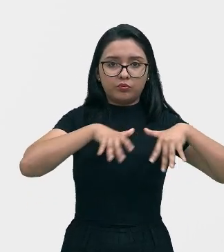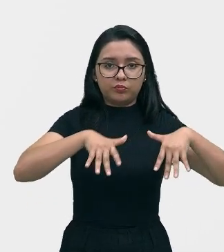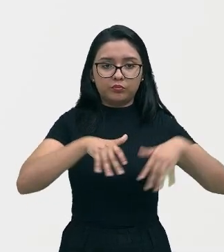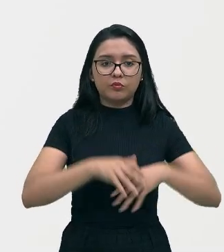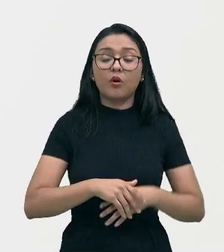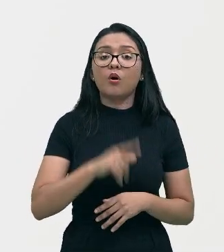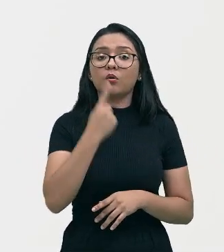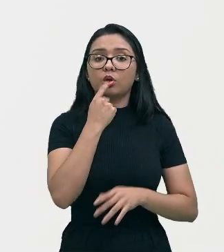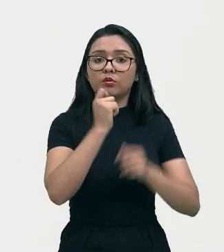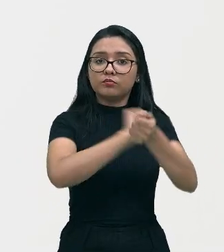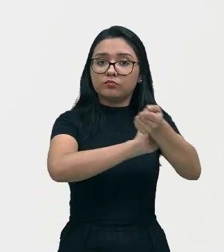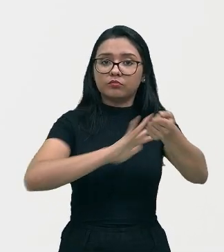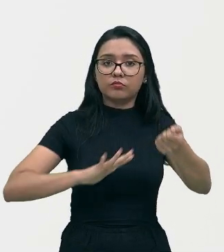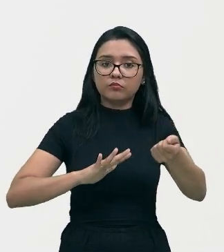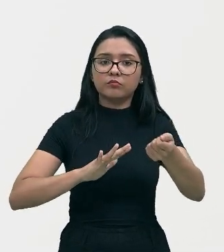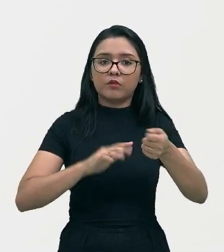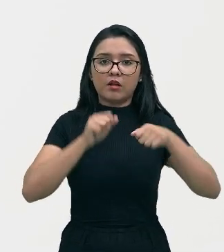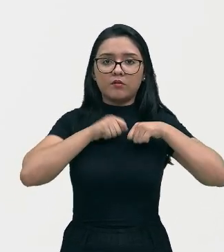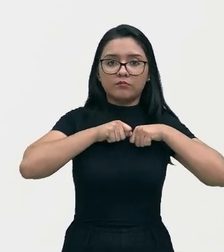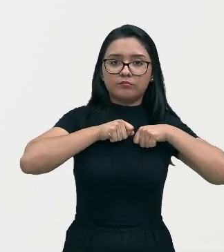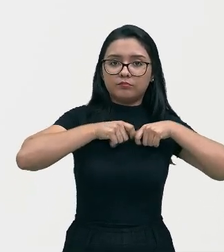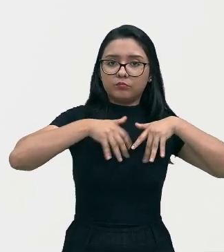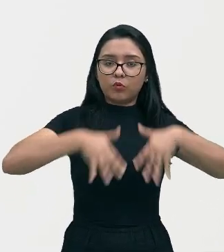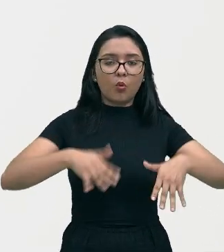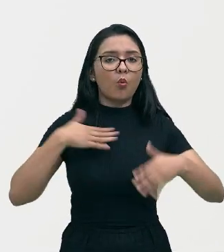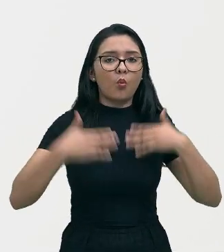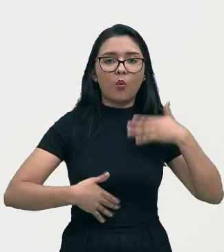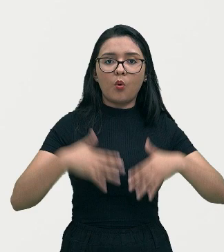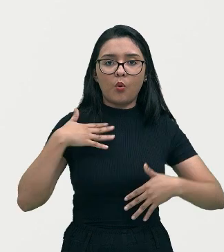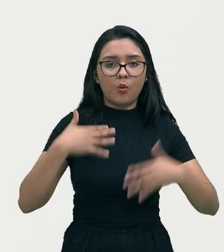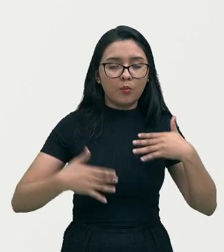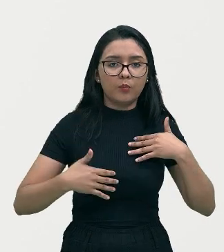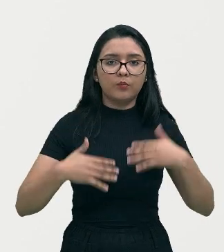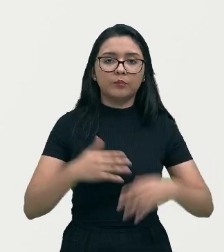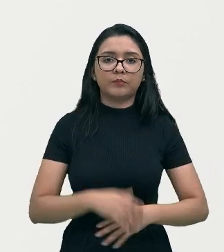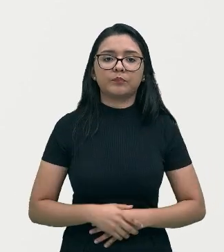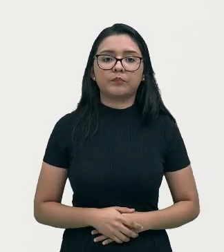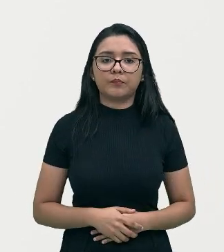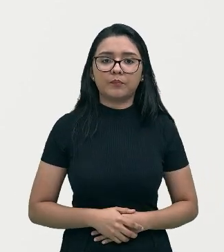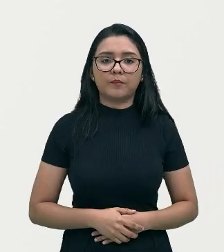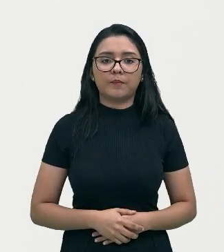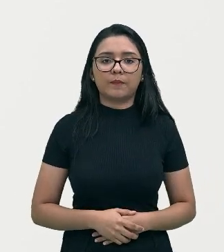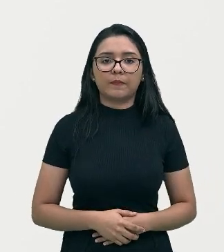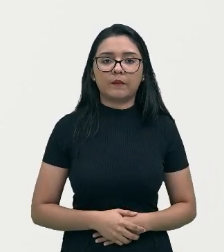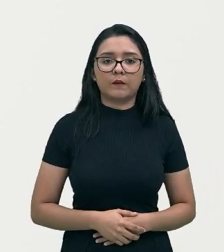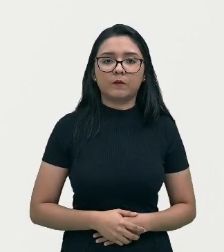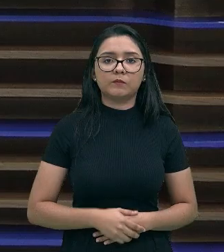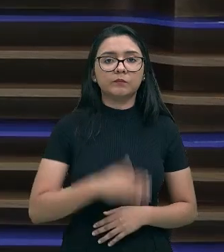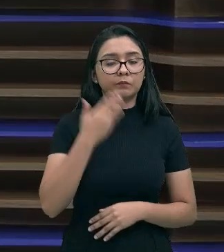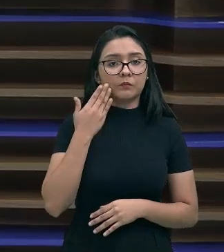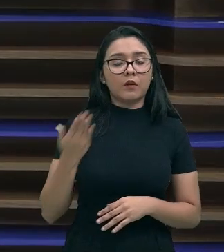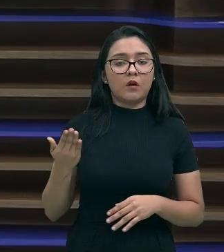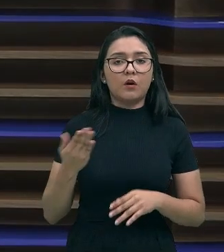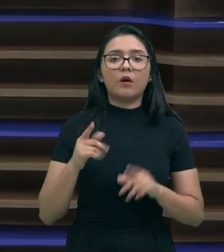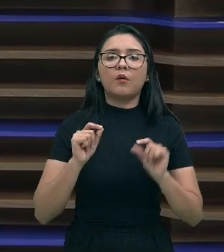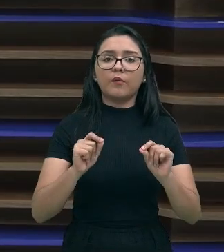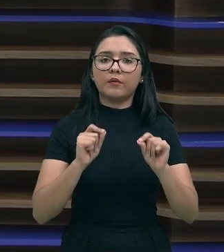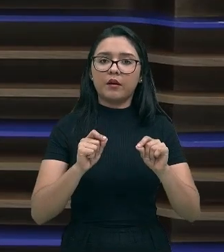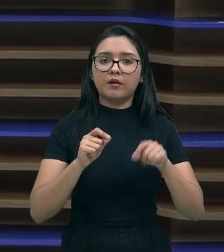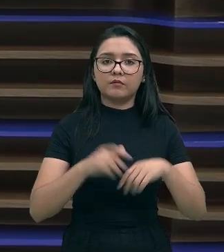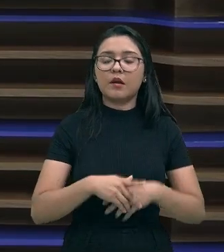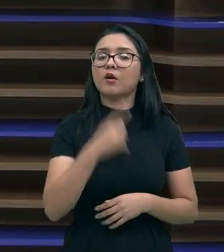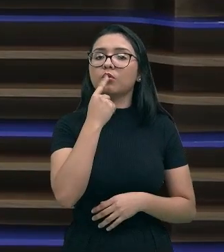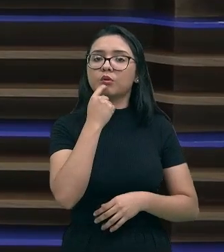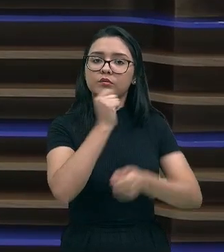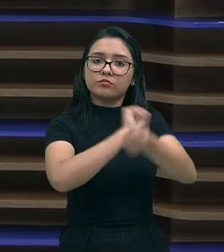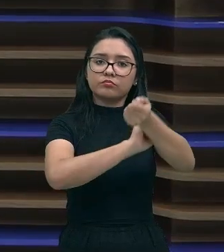né, vai ser mandado para o restante do corpo, né? Então, a grande circulação ou circulação sistêmica é o caminho do sangue